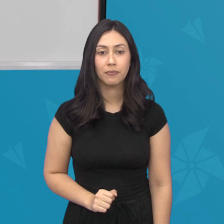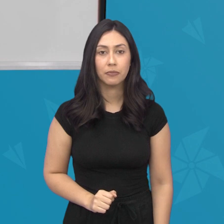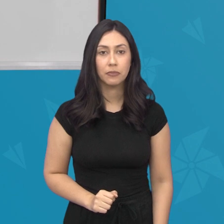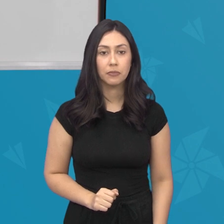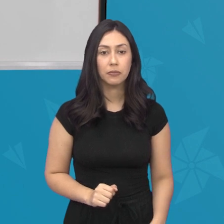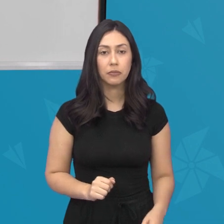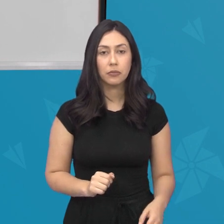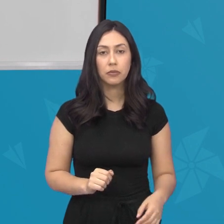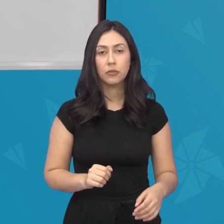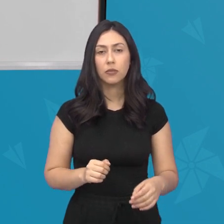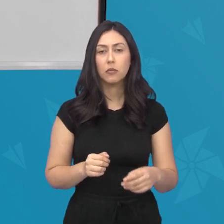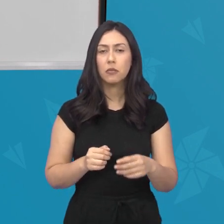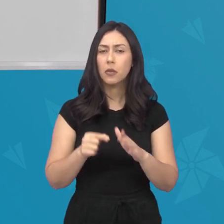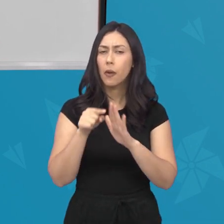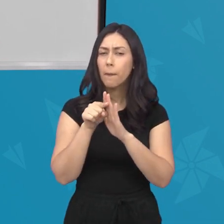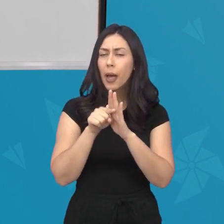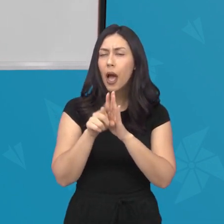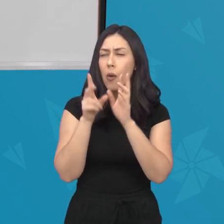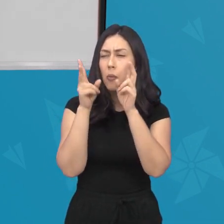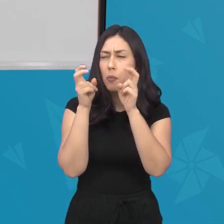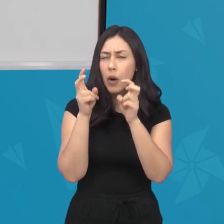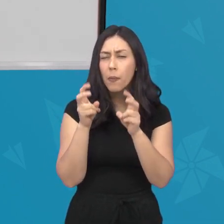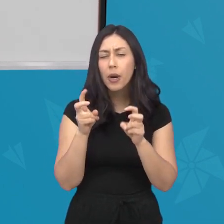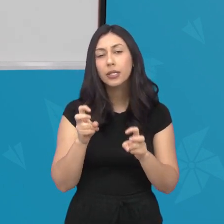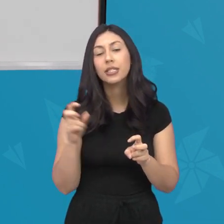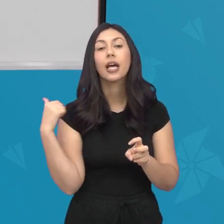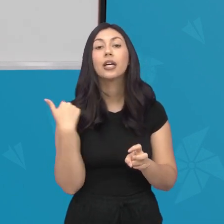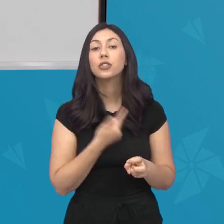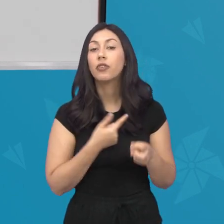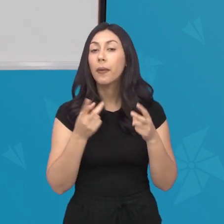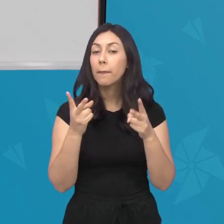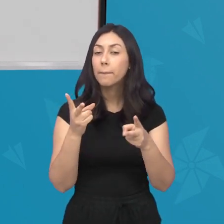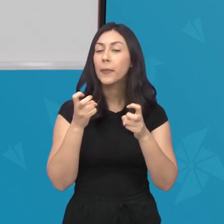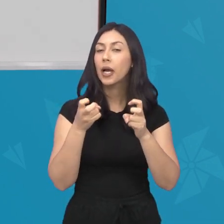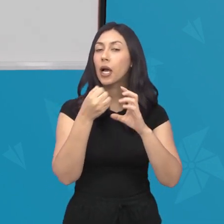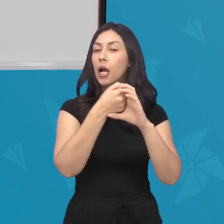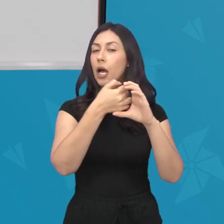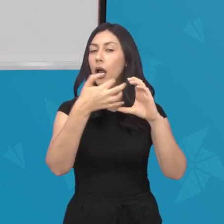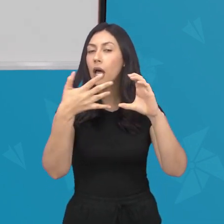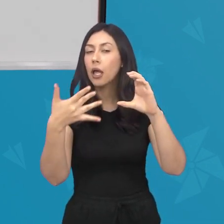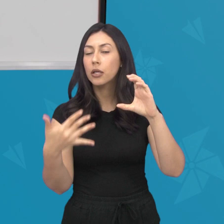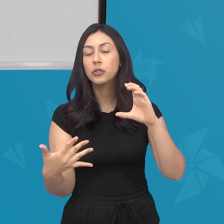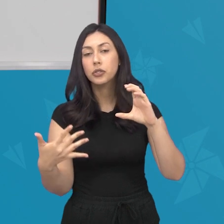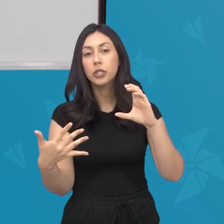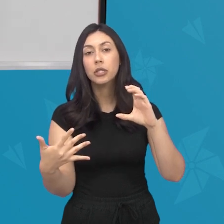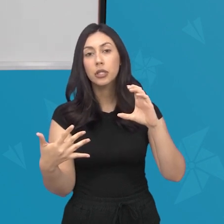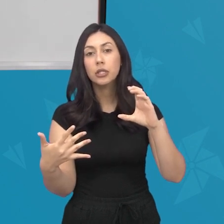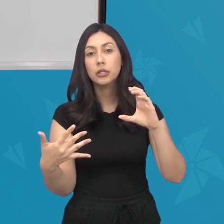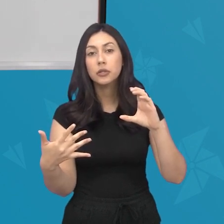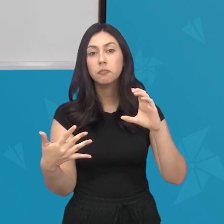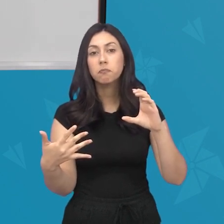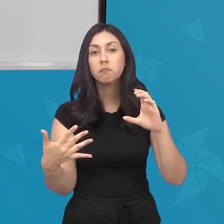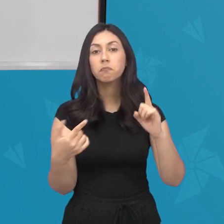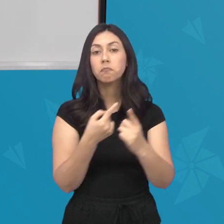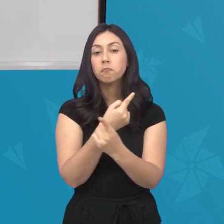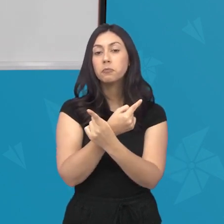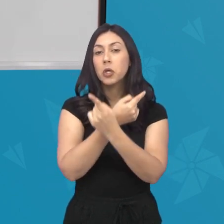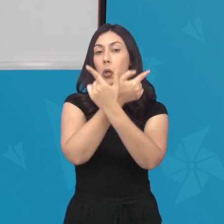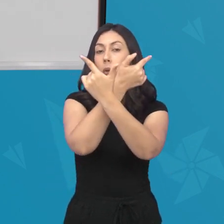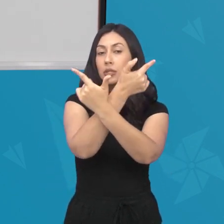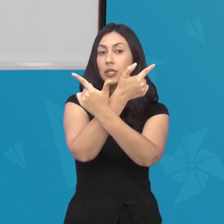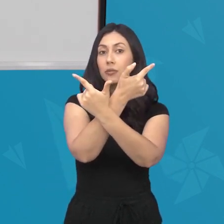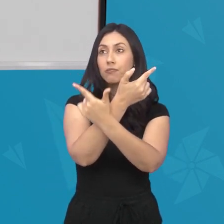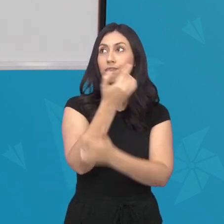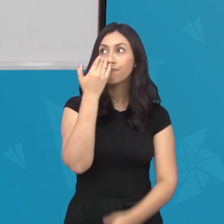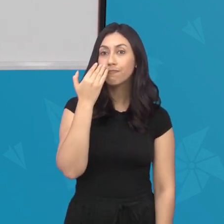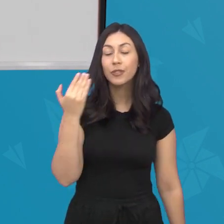Essa análise dessa função aqui vai ser muito útil para a gente saber algumas características de uma equação desse tipo aqui, quadrática.